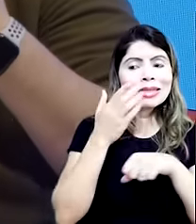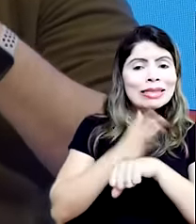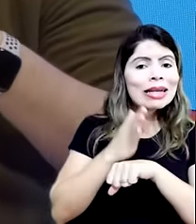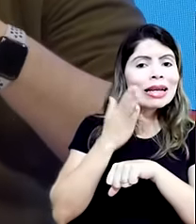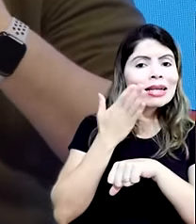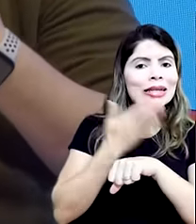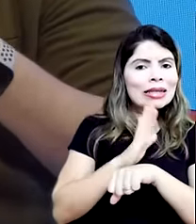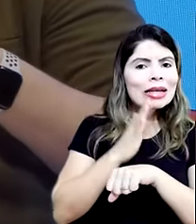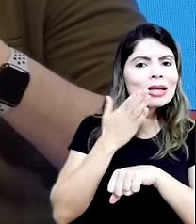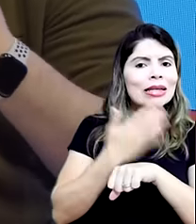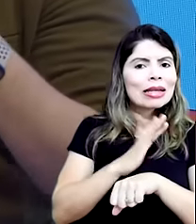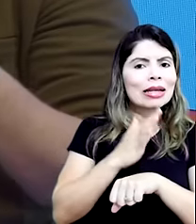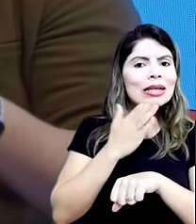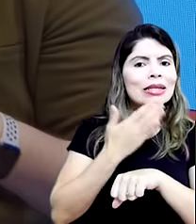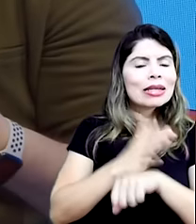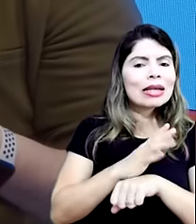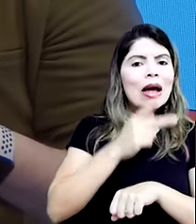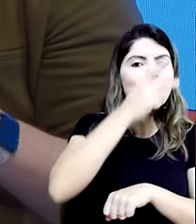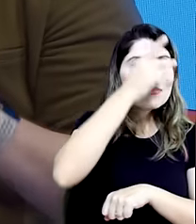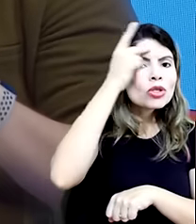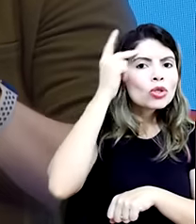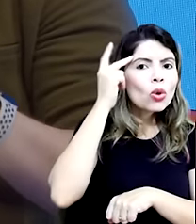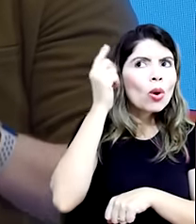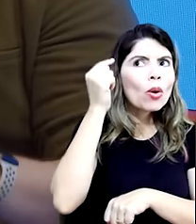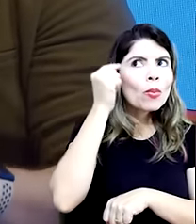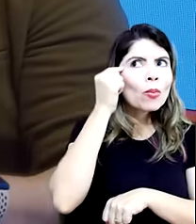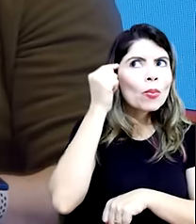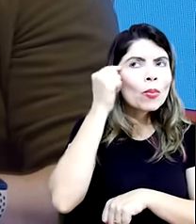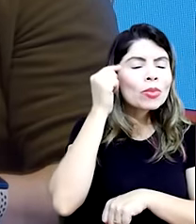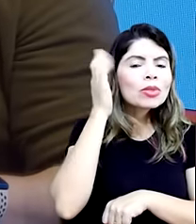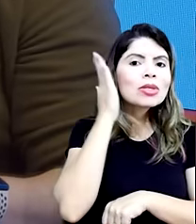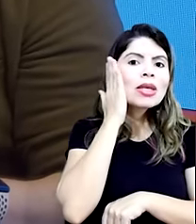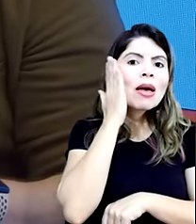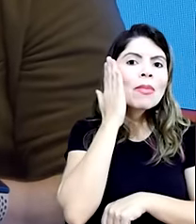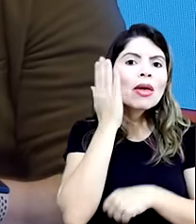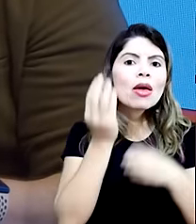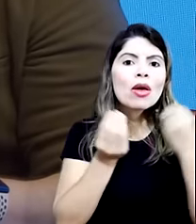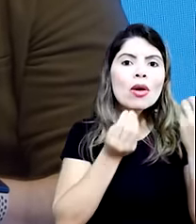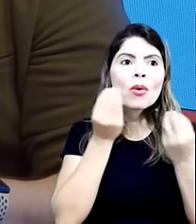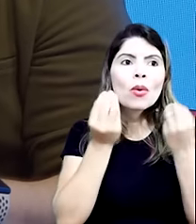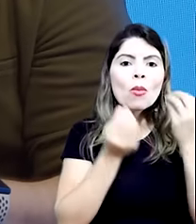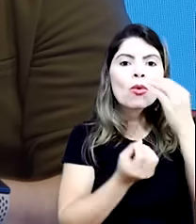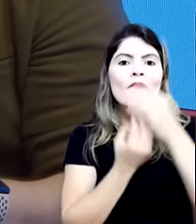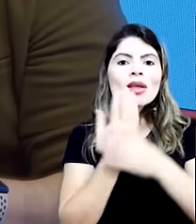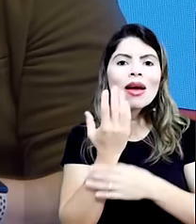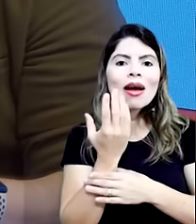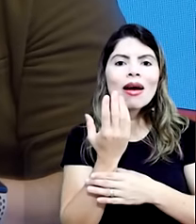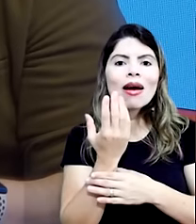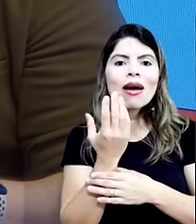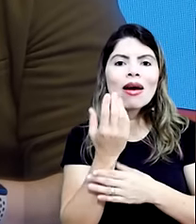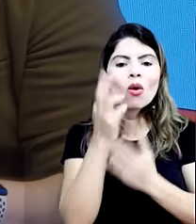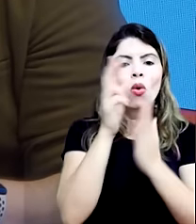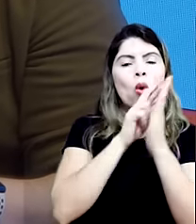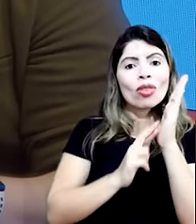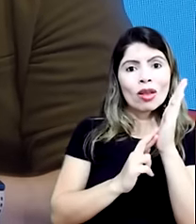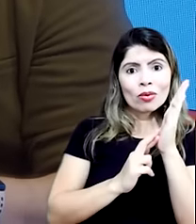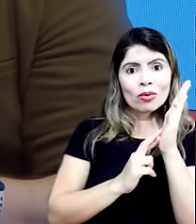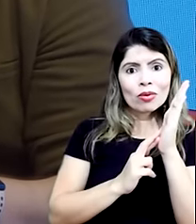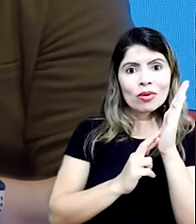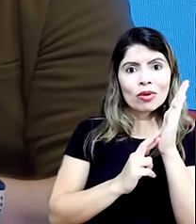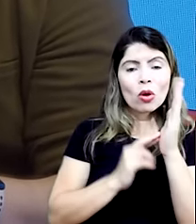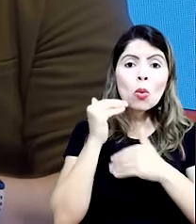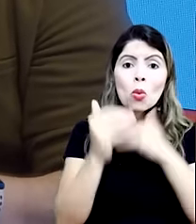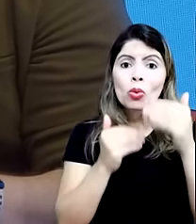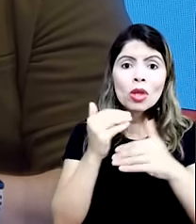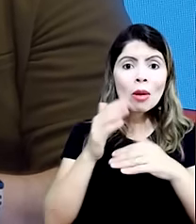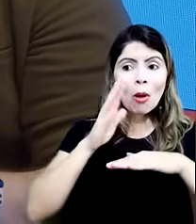musculatura da pessoa a chegar num ponto que ela vai dizer quer saber Eu mesmo vou fazer o meu roteiro Mas é uma é uma ótima fonte de inspiração porque